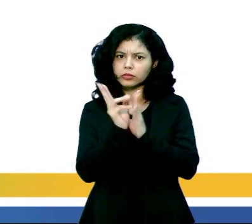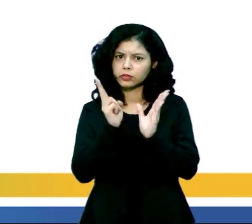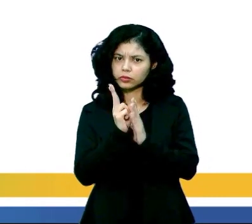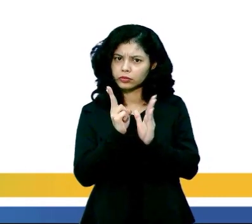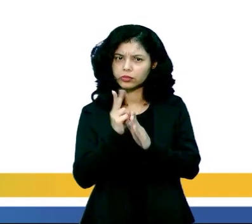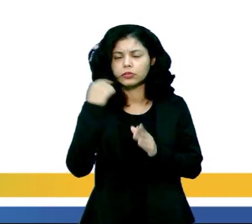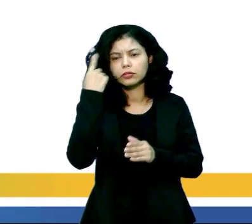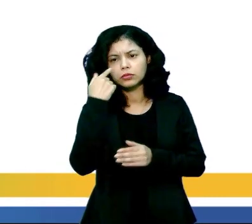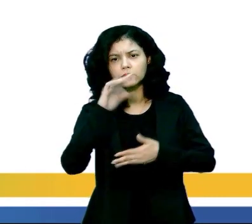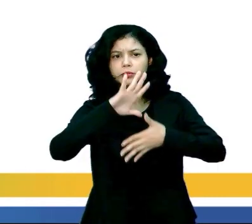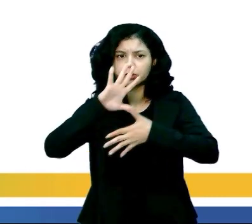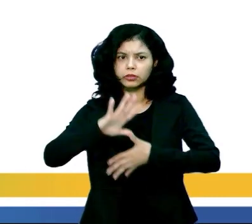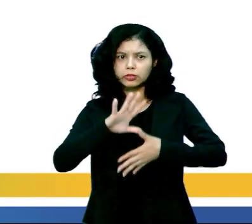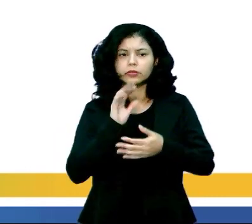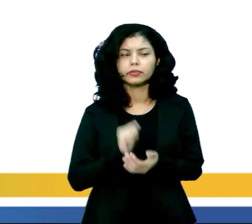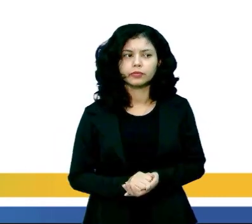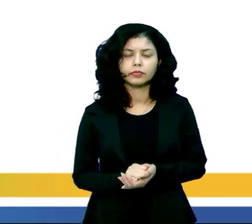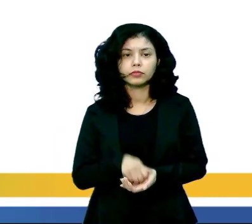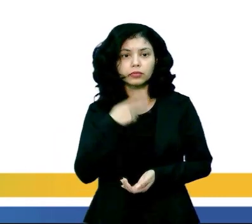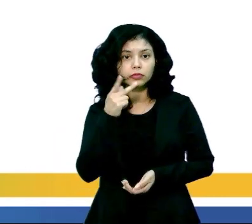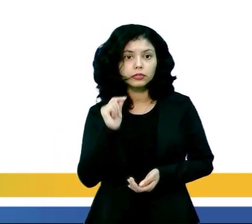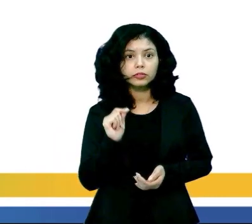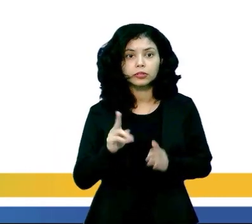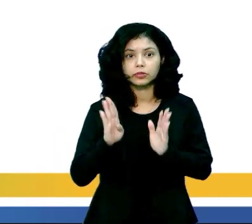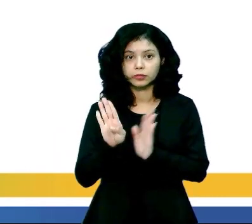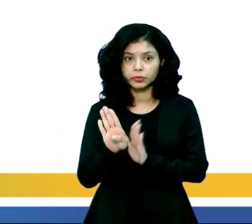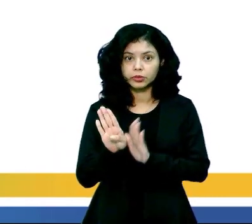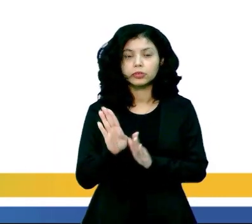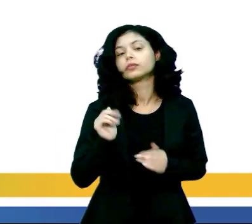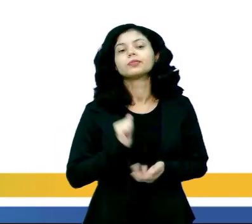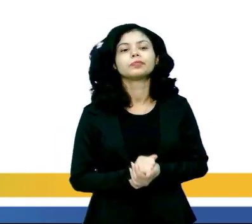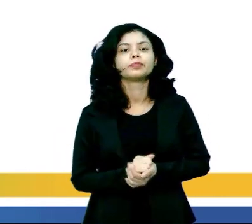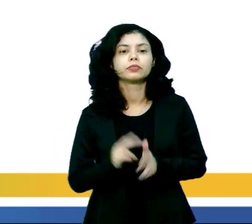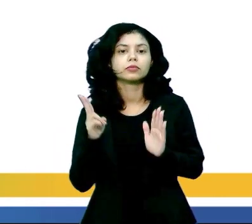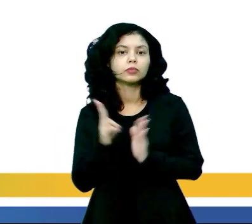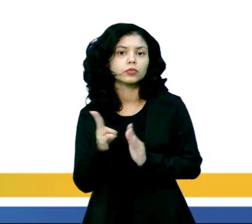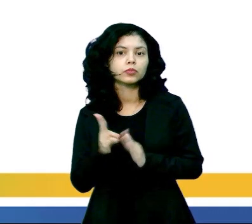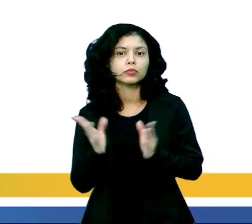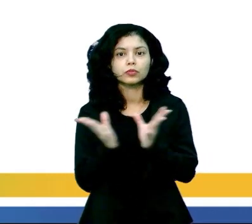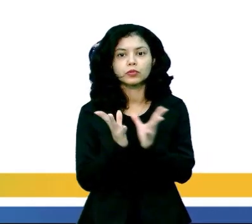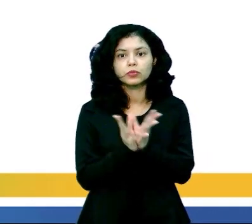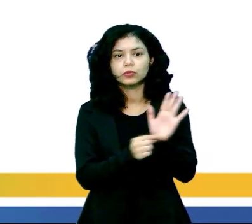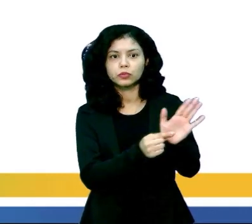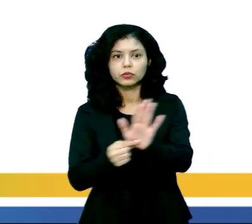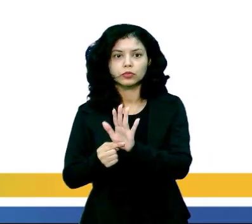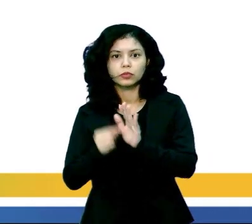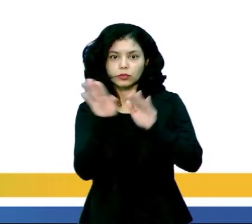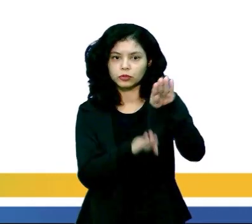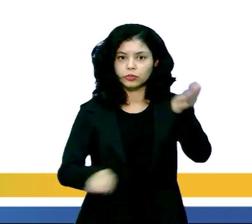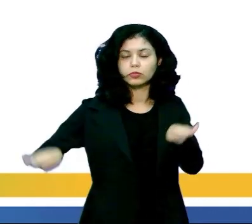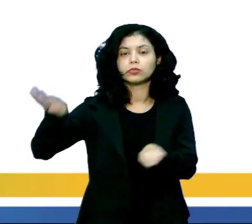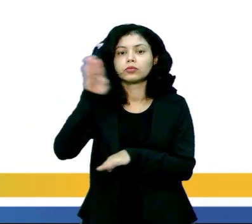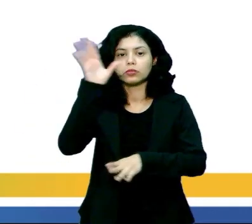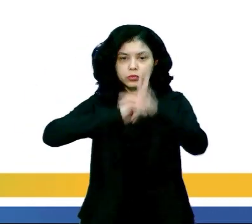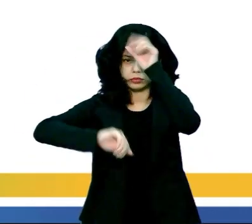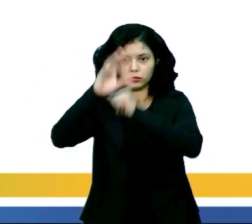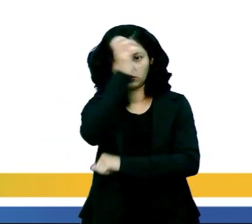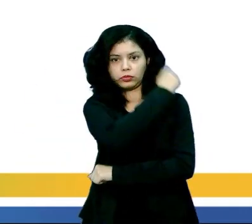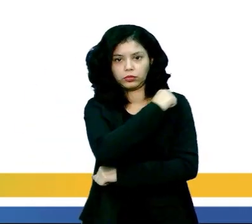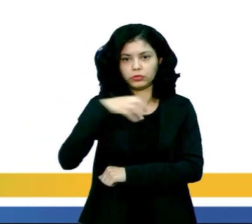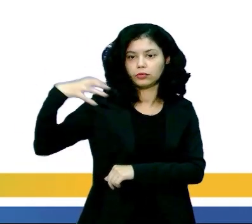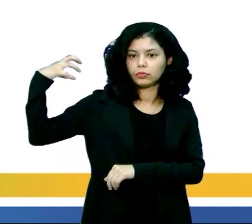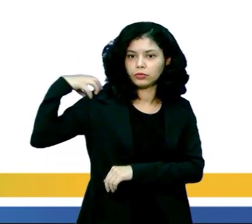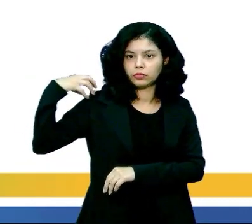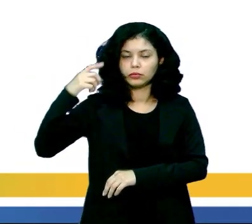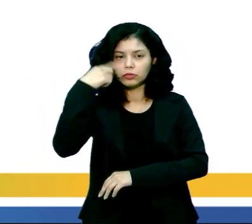indígenas hispano-americano. Na B, ele diz que os indígenas da comunidade maia mostram-se perplexos diante da superioridade do conhecimento aristotélico